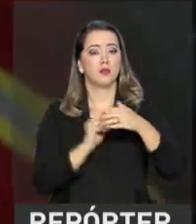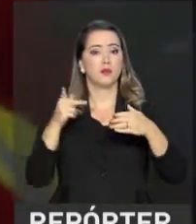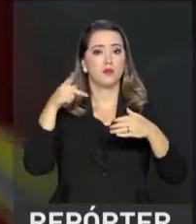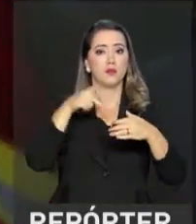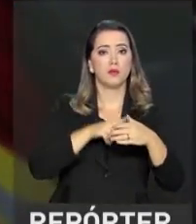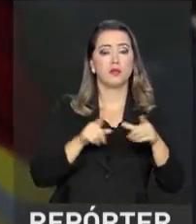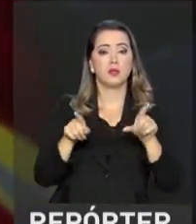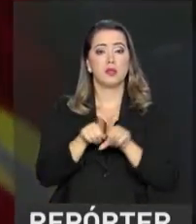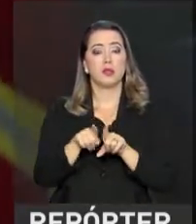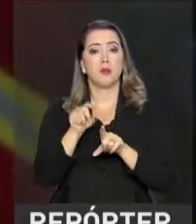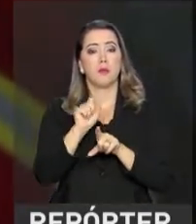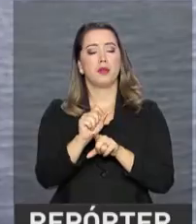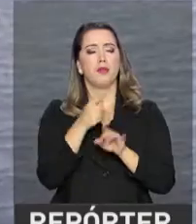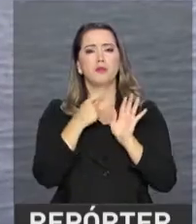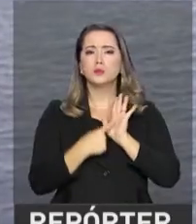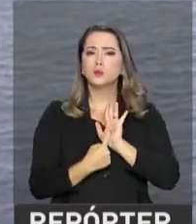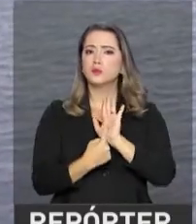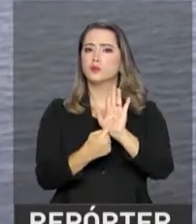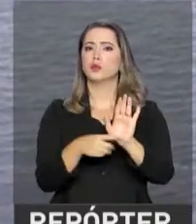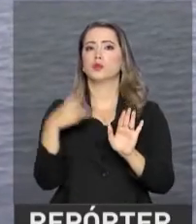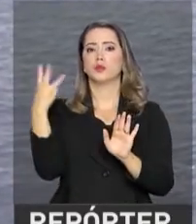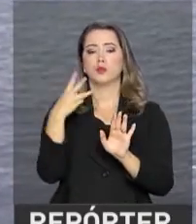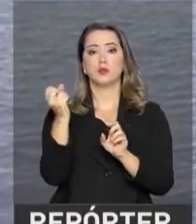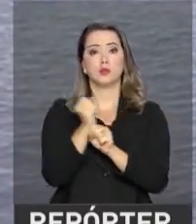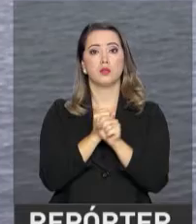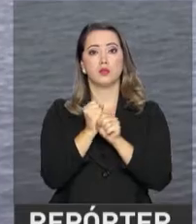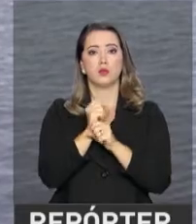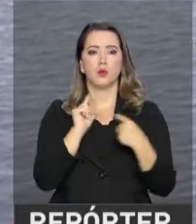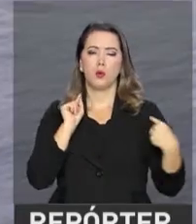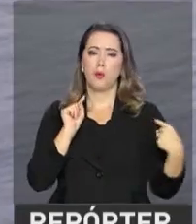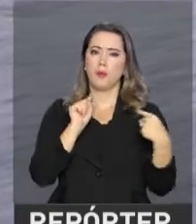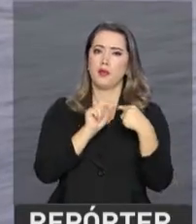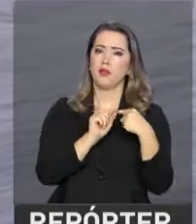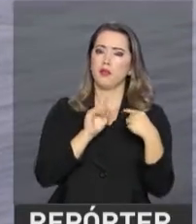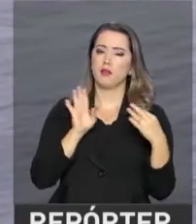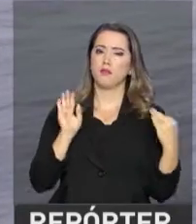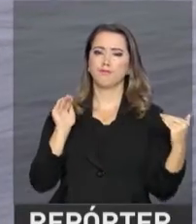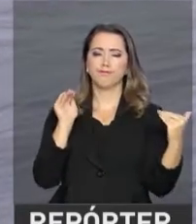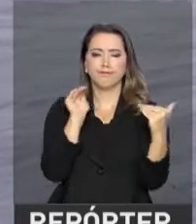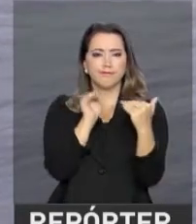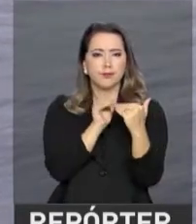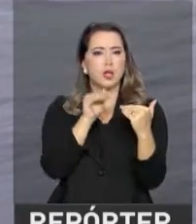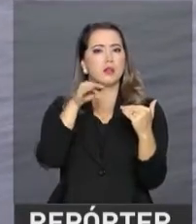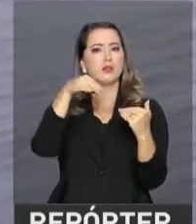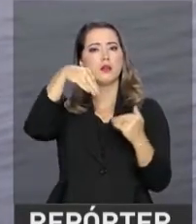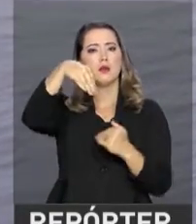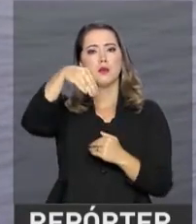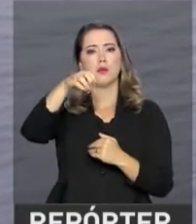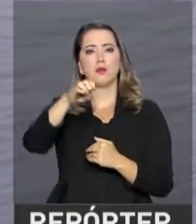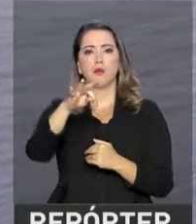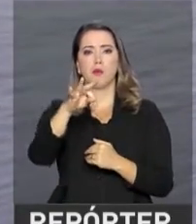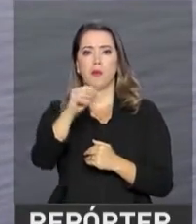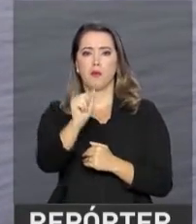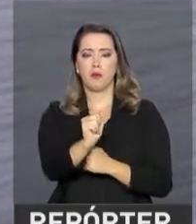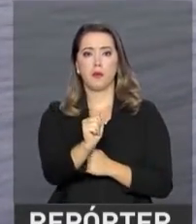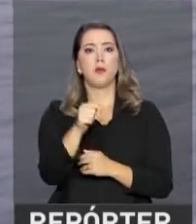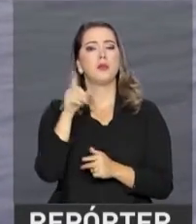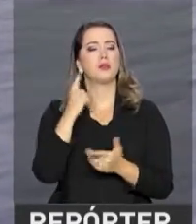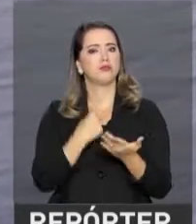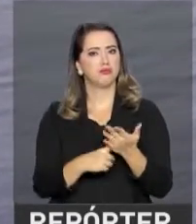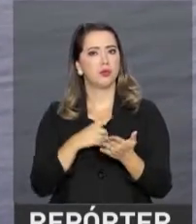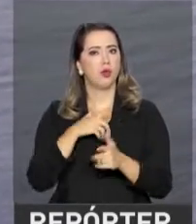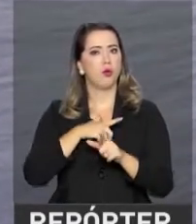pelo terceiro ano seguido a companhia cumpriu a meta a produção própria de gás natural no ano passado foi recorde com